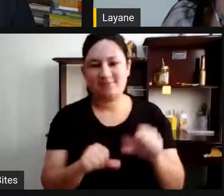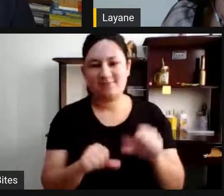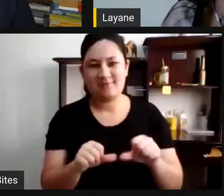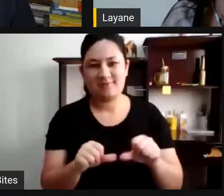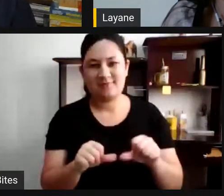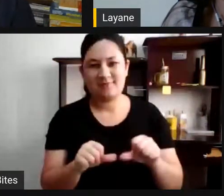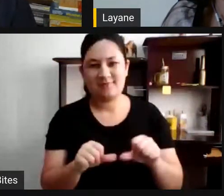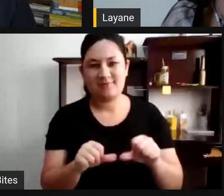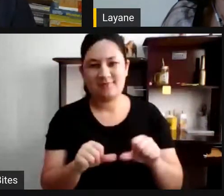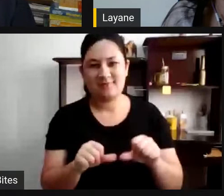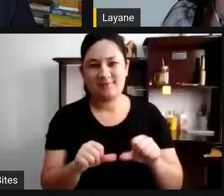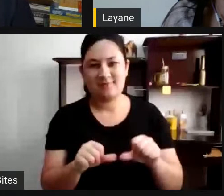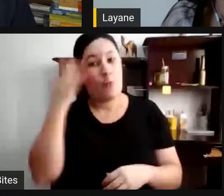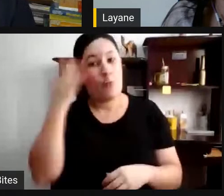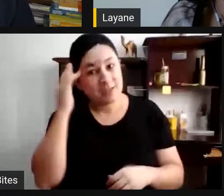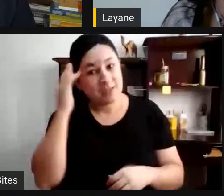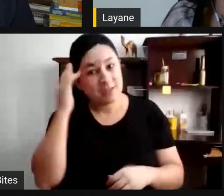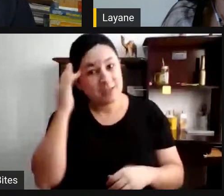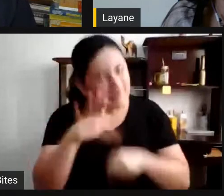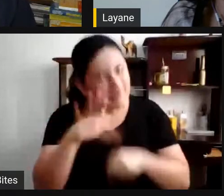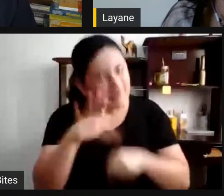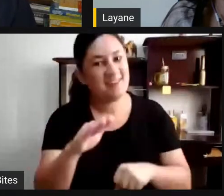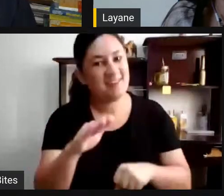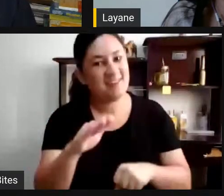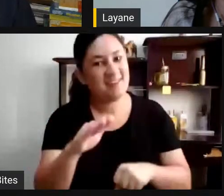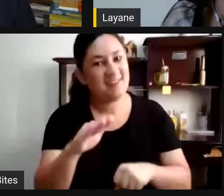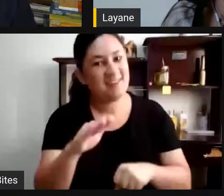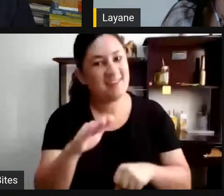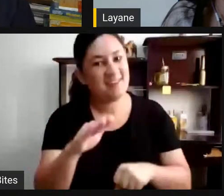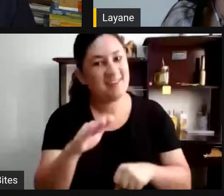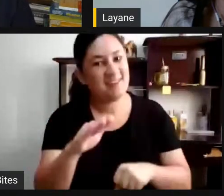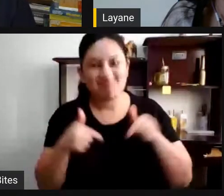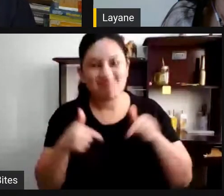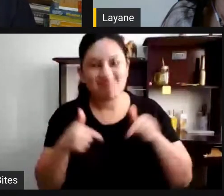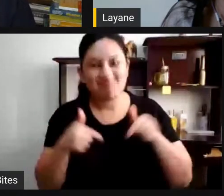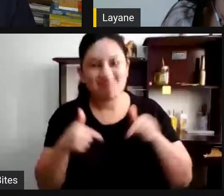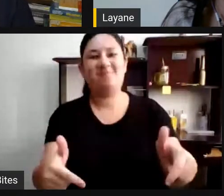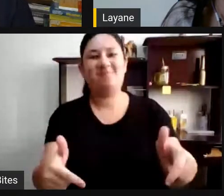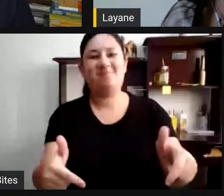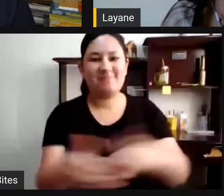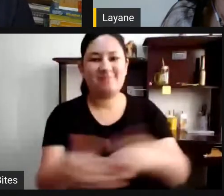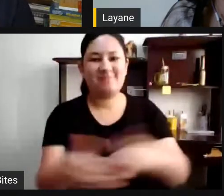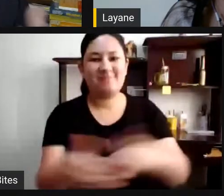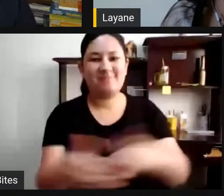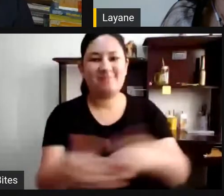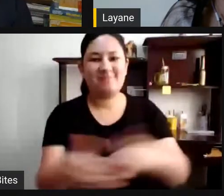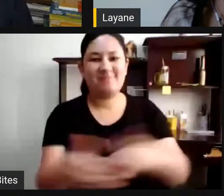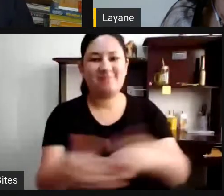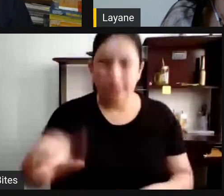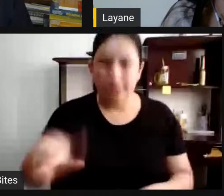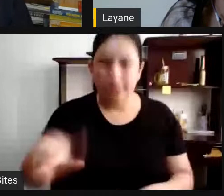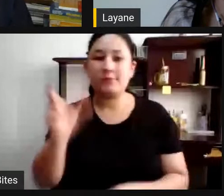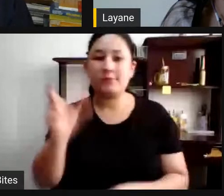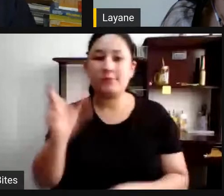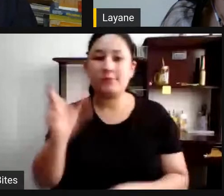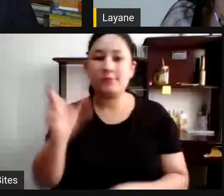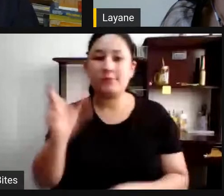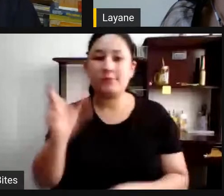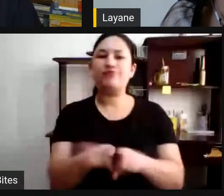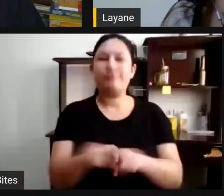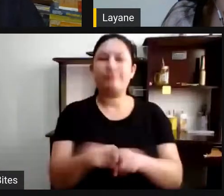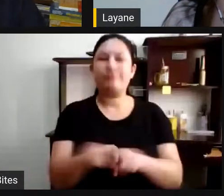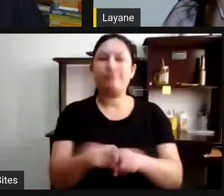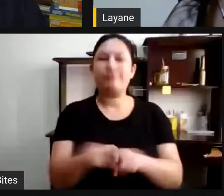preciso fazer é preciso que além dos linguistas outras pessoas também estejam engajados na modificação desse quadro